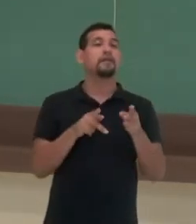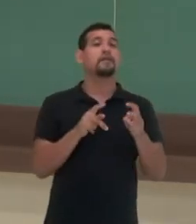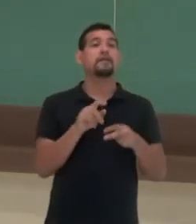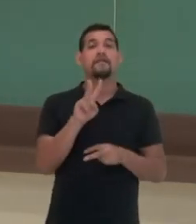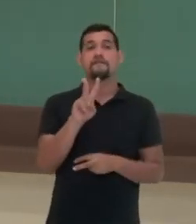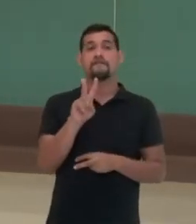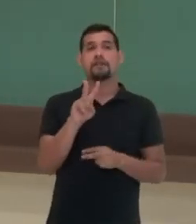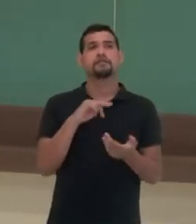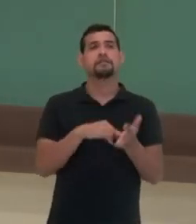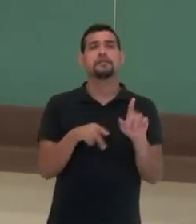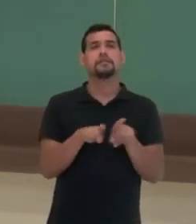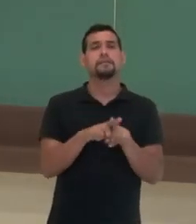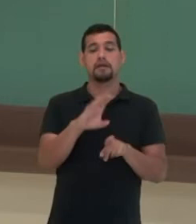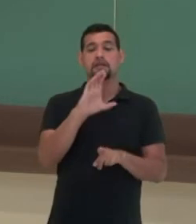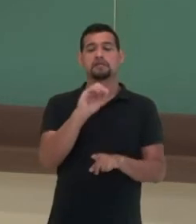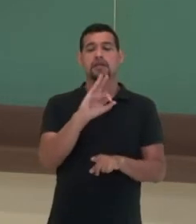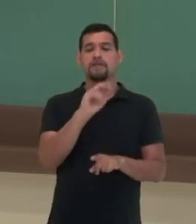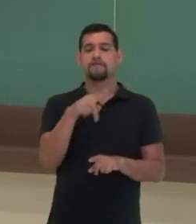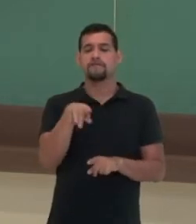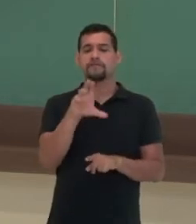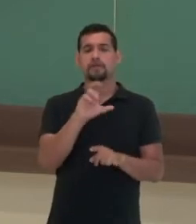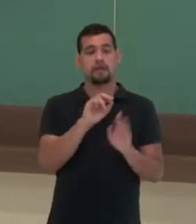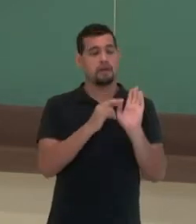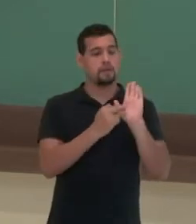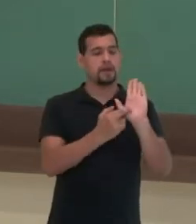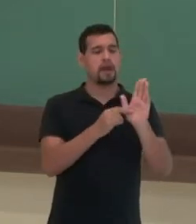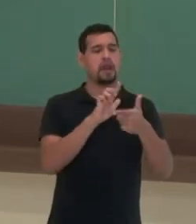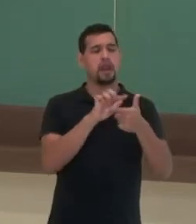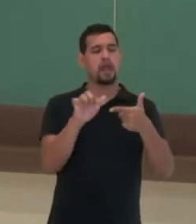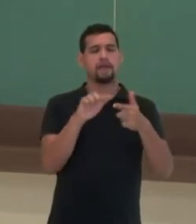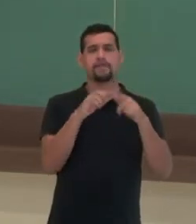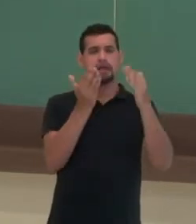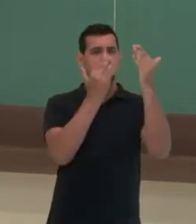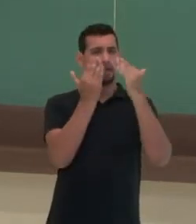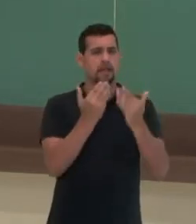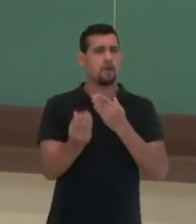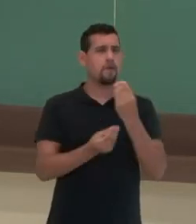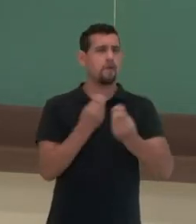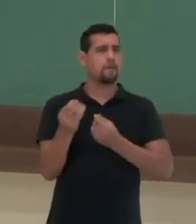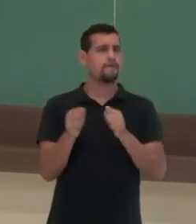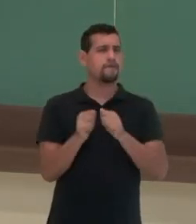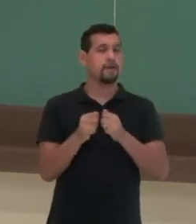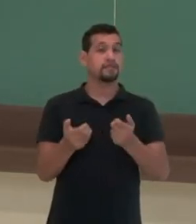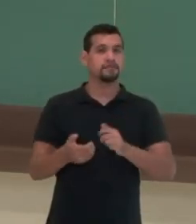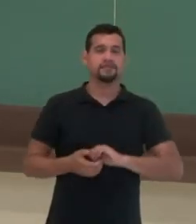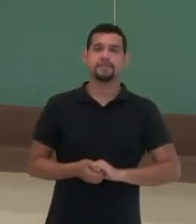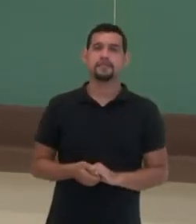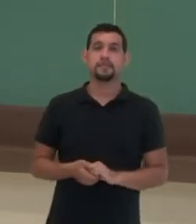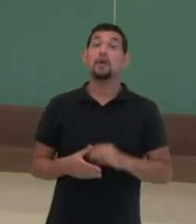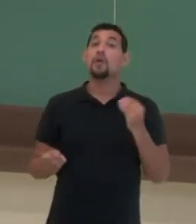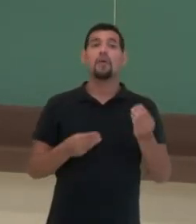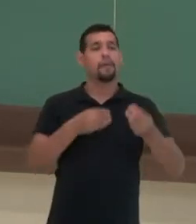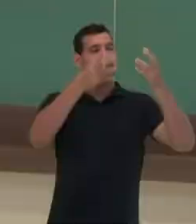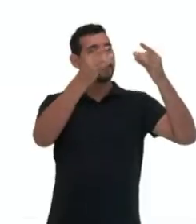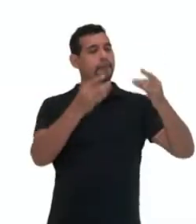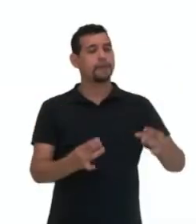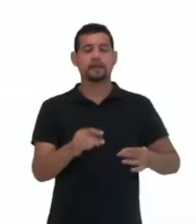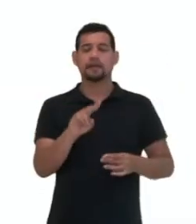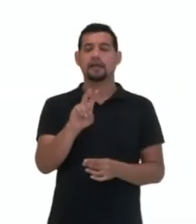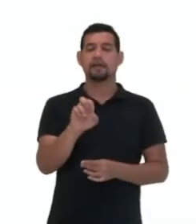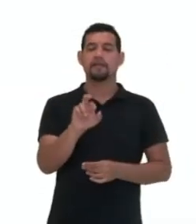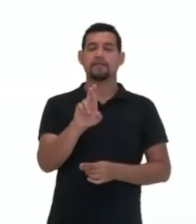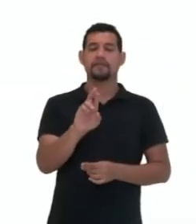os zeros da função e representar graficamente ela. Então vamos acompanhar como que a gente faz isso. Como que eu determino o